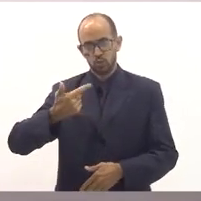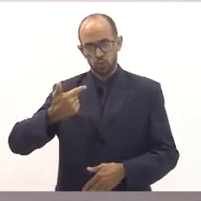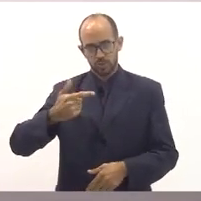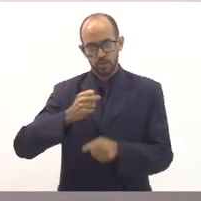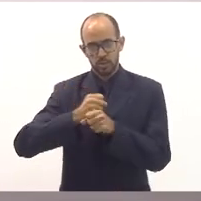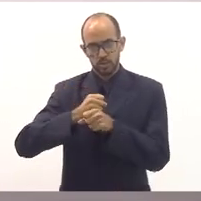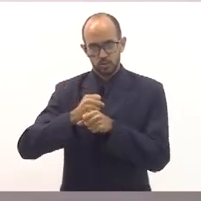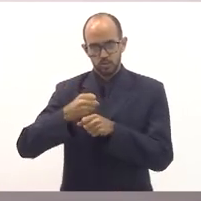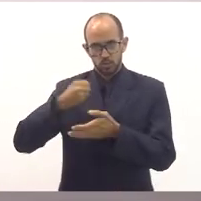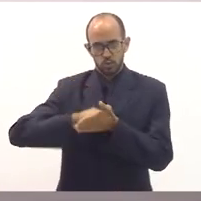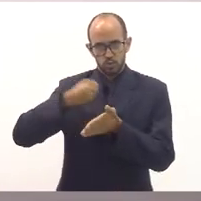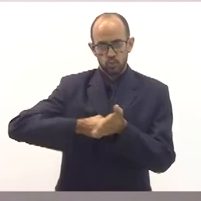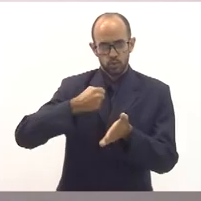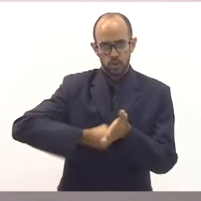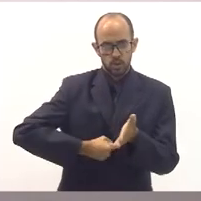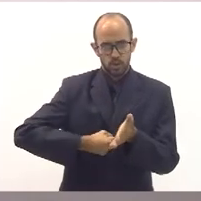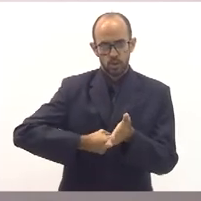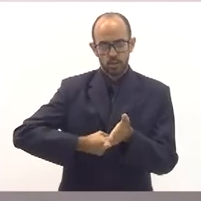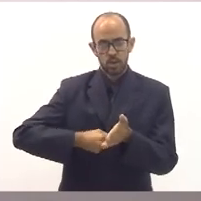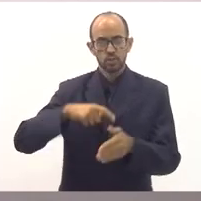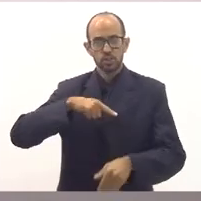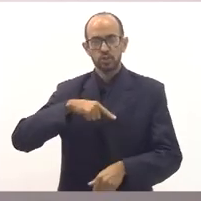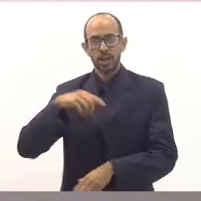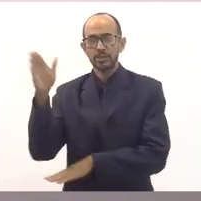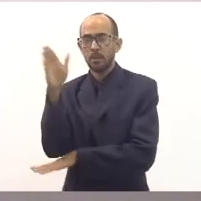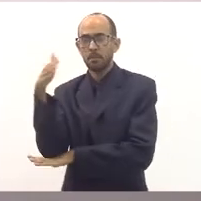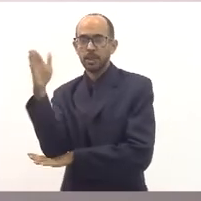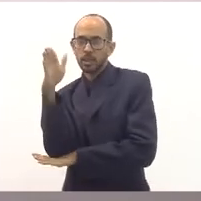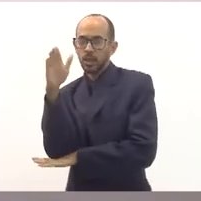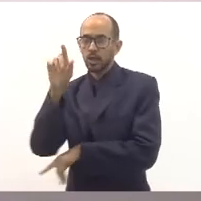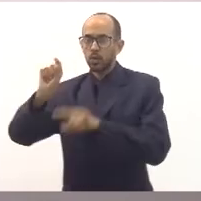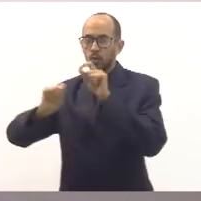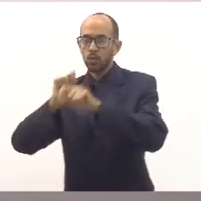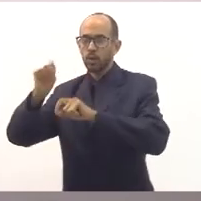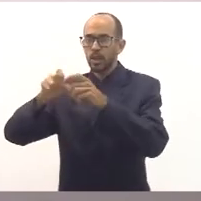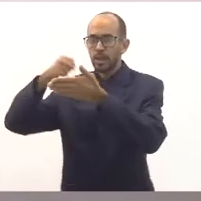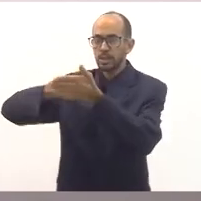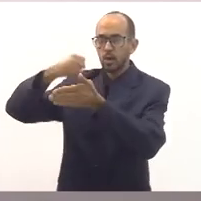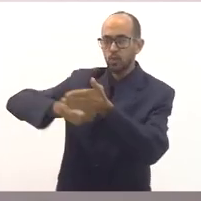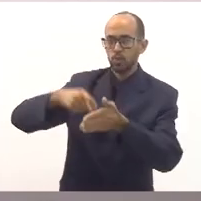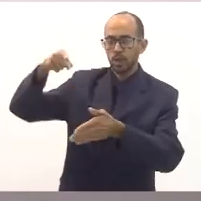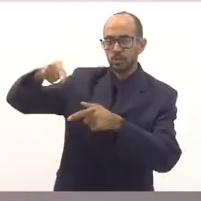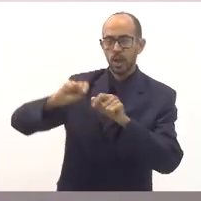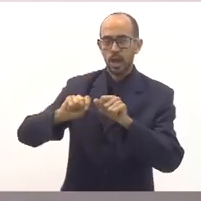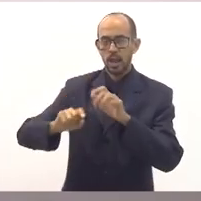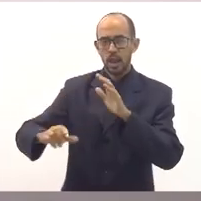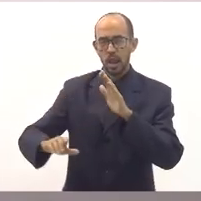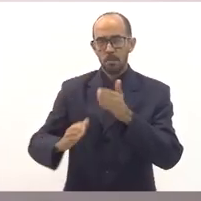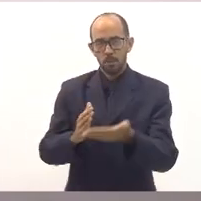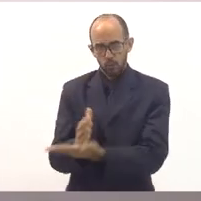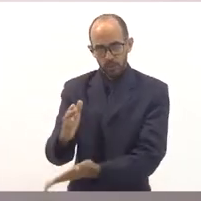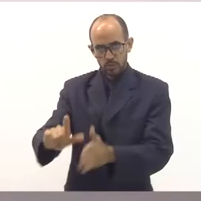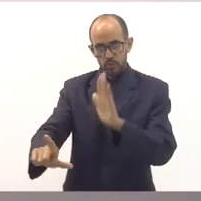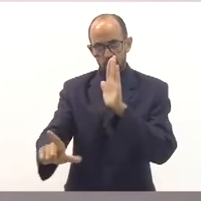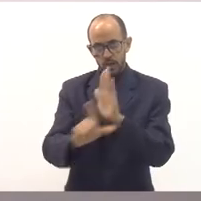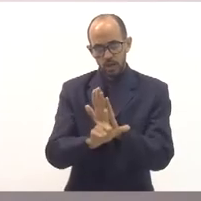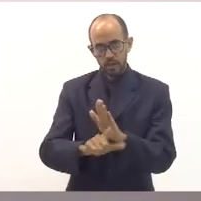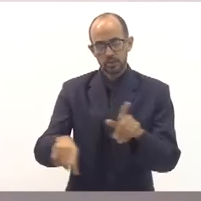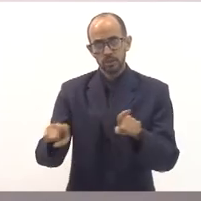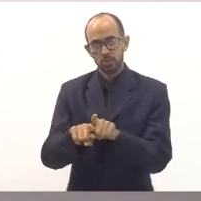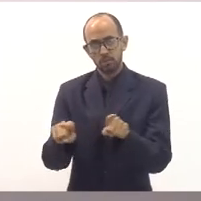e a gente levantarei a bandeira da legalização da maconha a legalização de todas as substâncias ditas